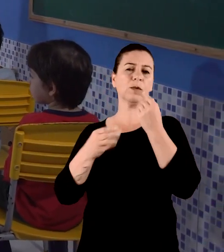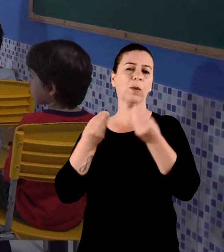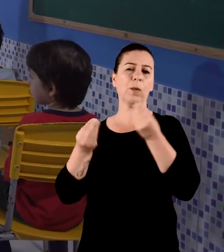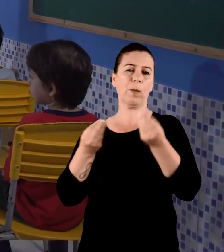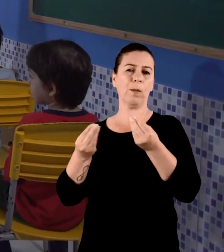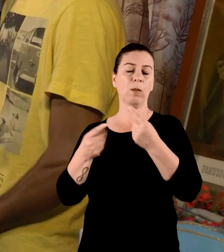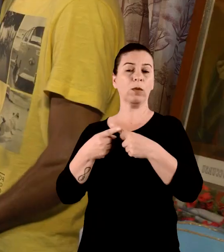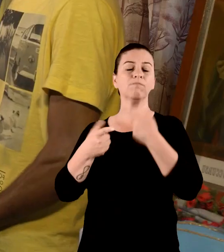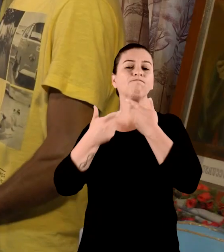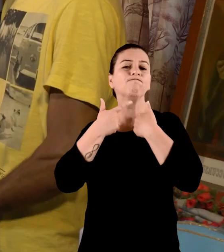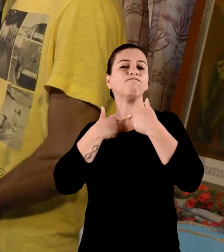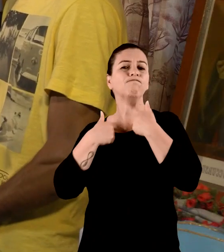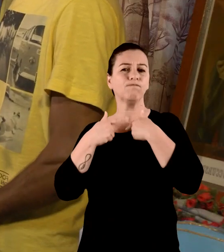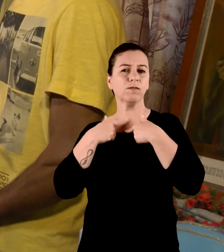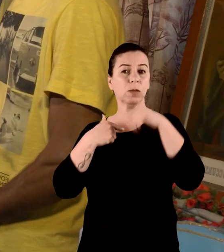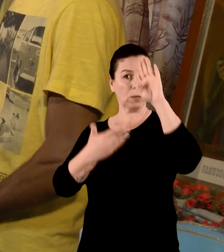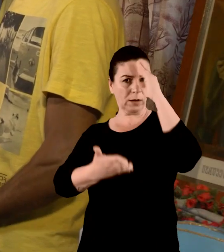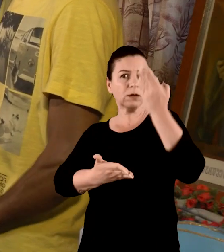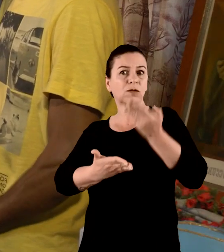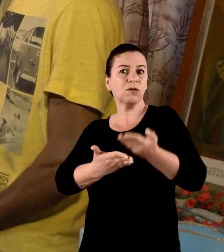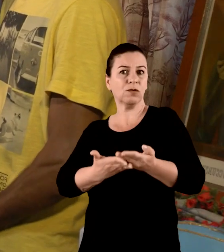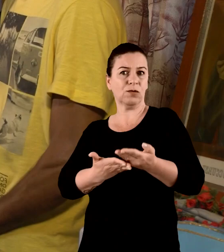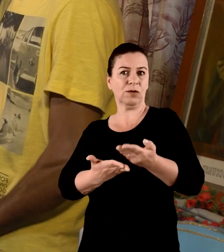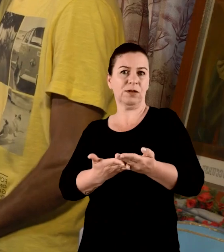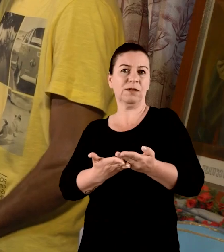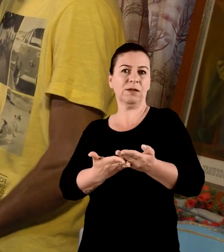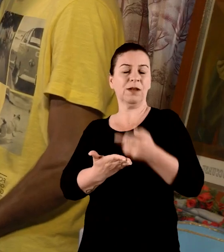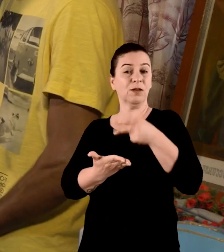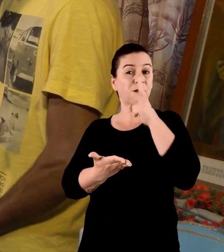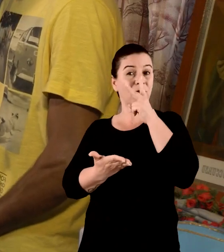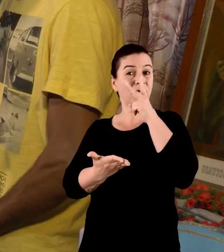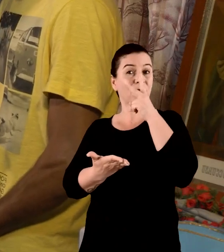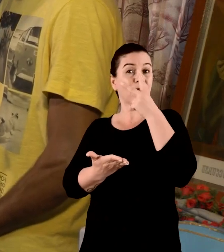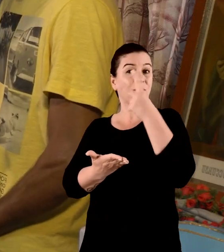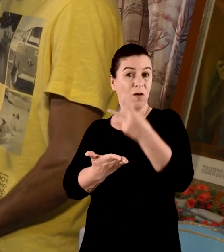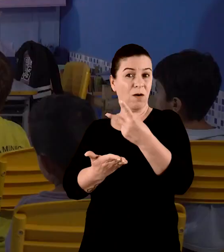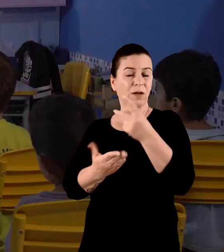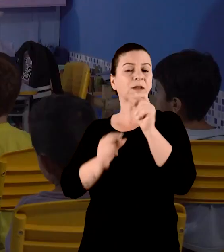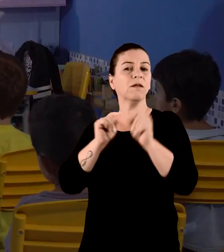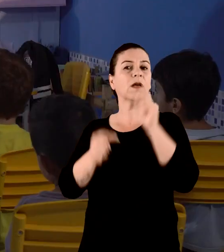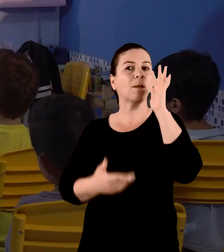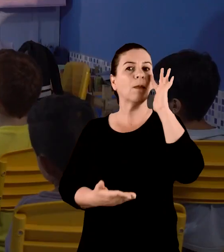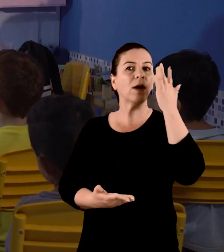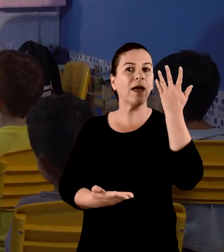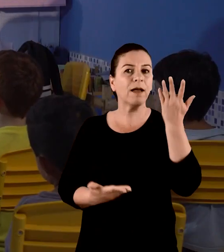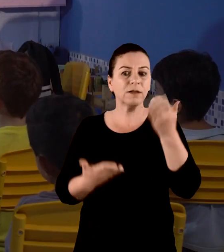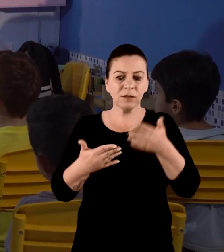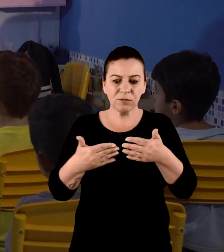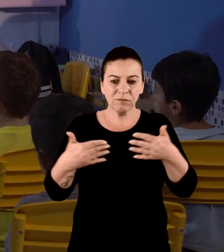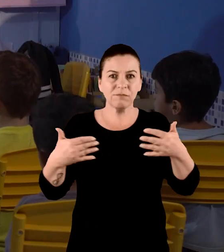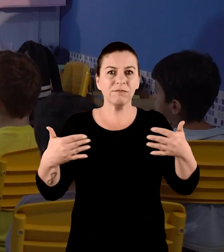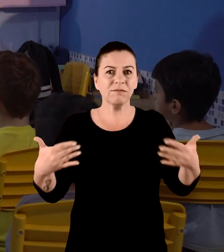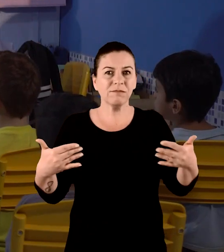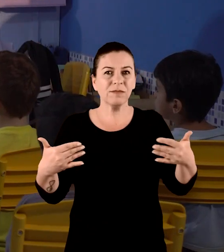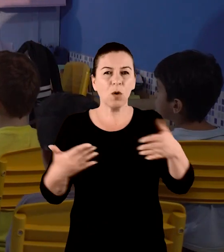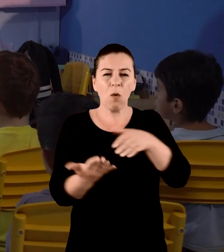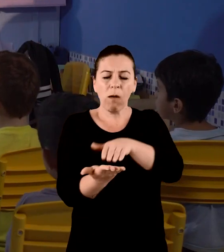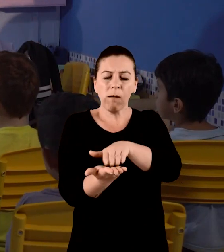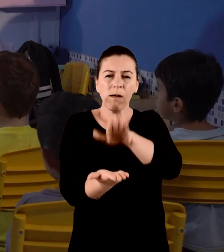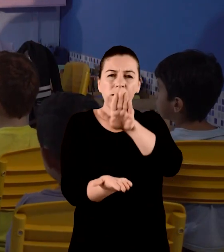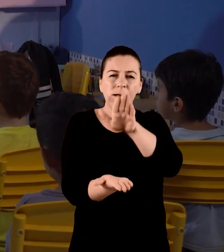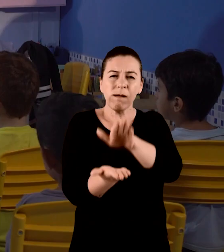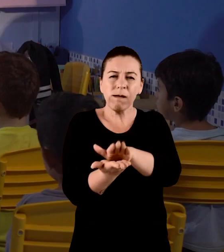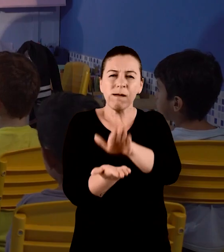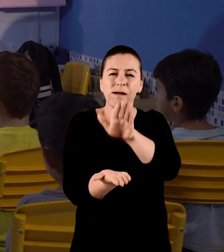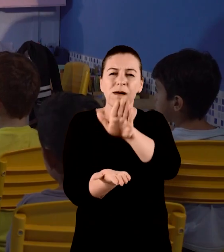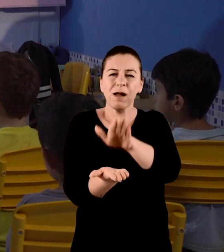olhando. Não tem como. Né? Se você tem o desejo de fazer e acredita, né? É muito forte. E aí quem aparece, olha só pessoal, um